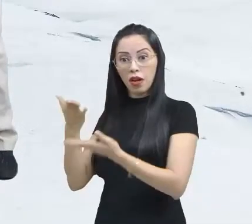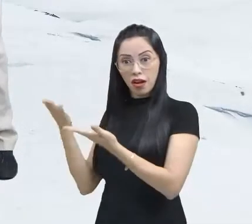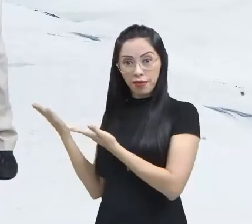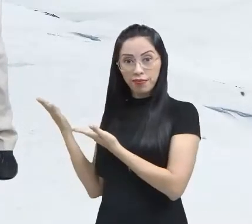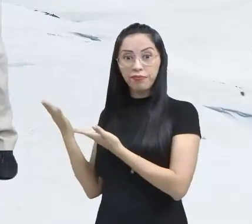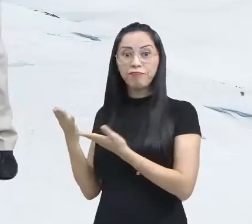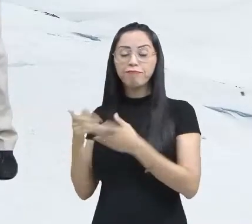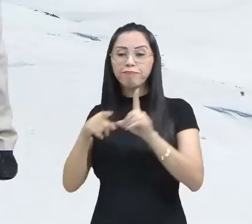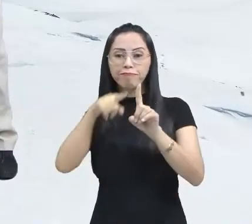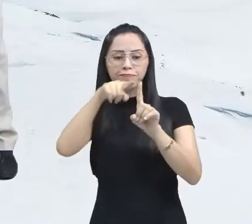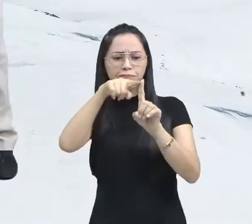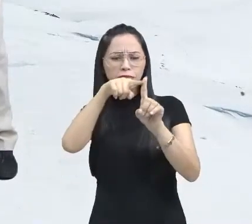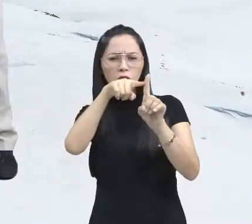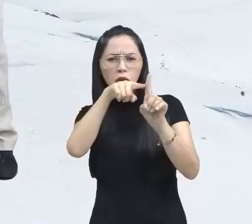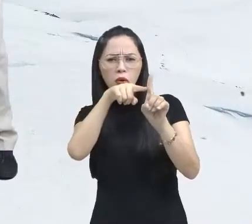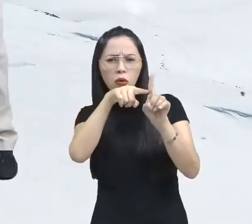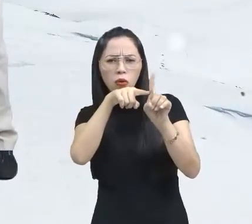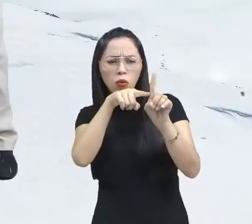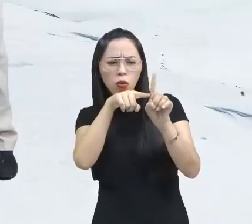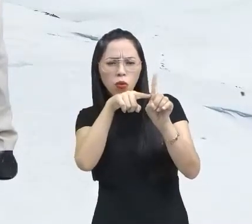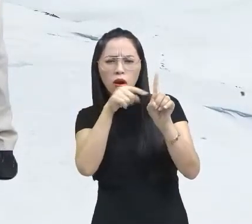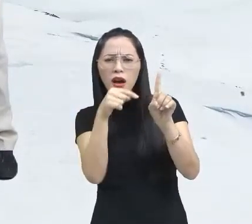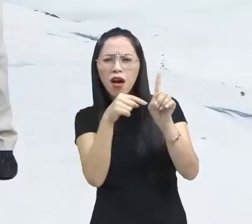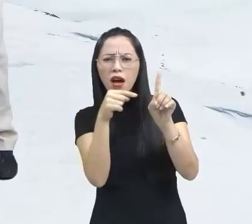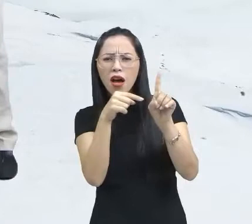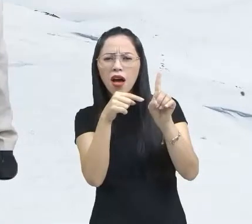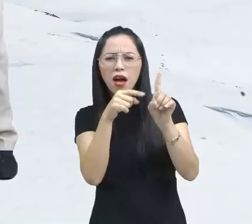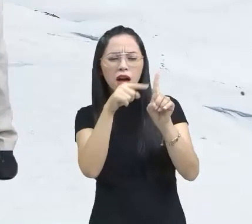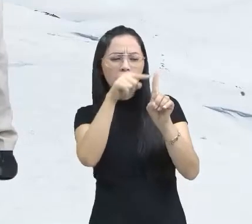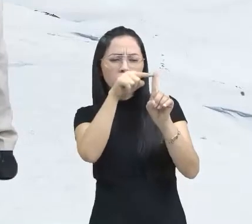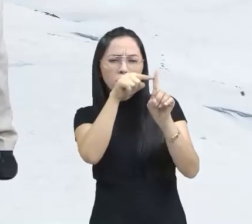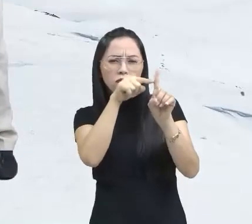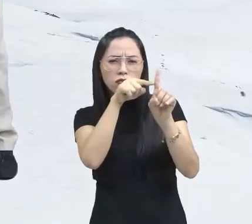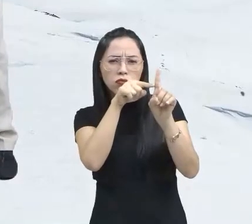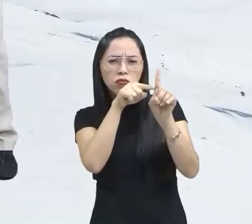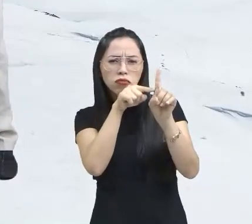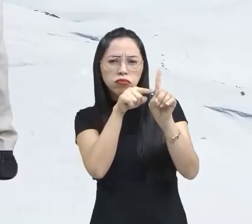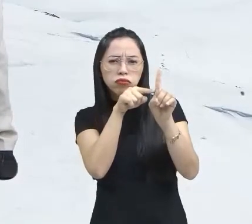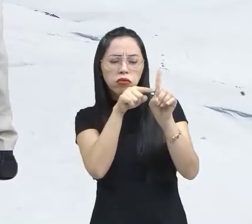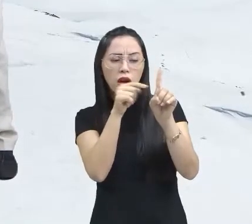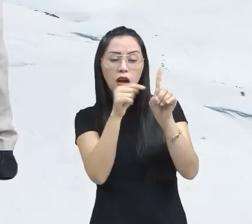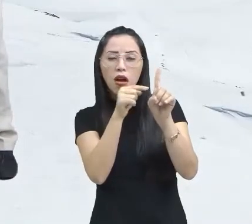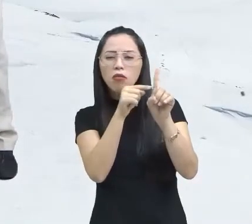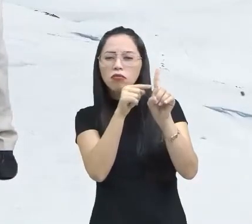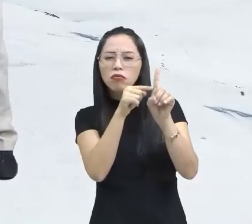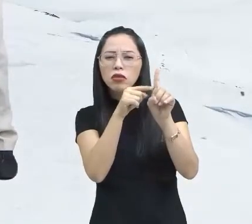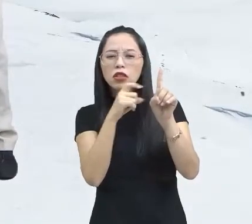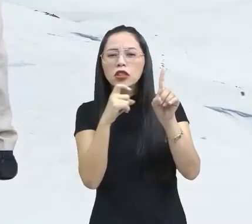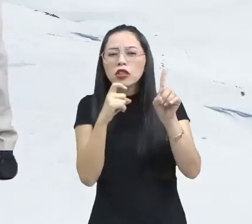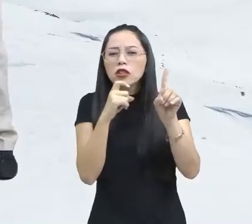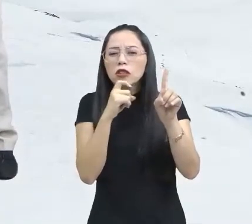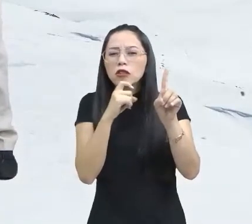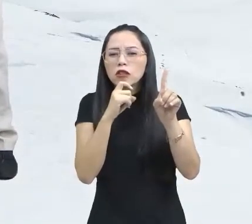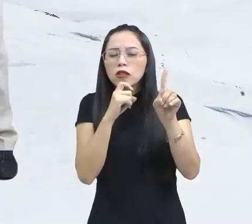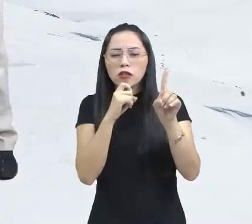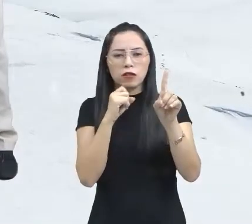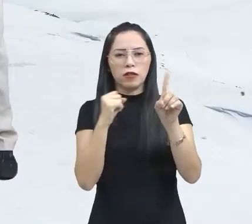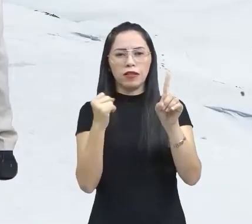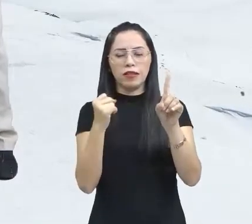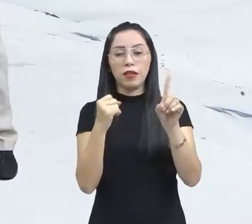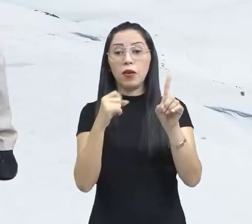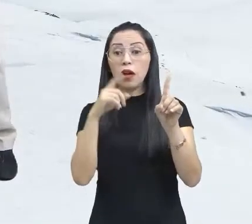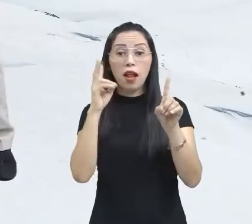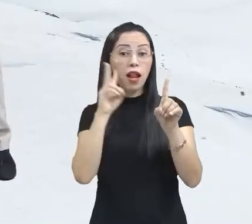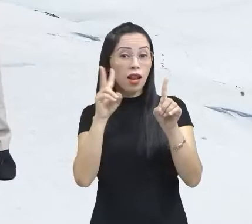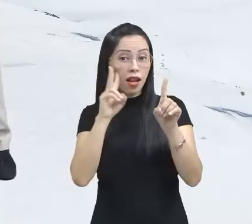frio aqui. E o termômetro serve também para isso. Ele vai fazer a medição tanto de temperaturas elevadas, onde nós estávamos no